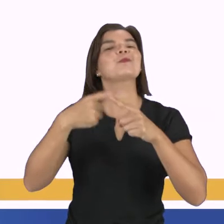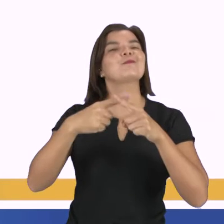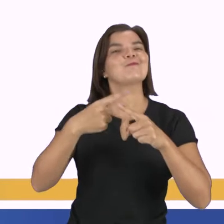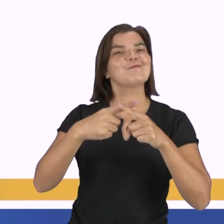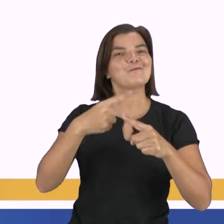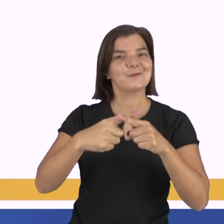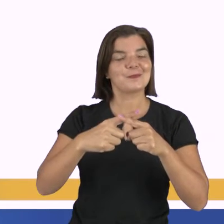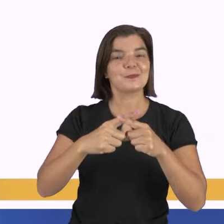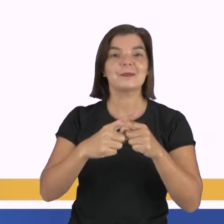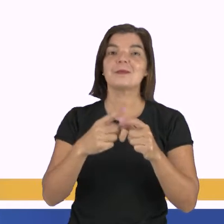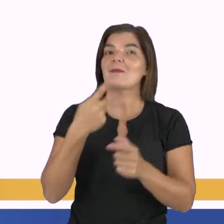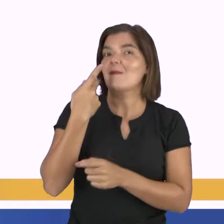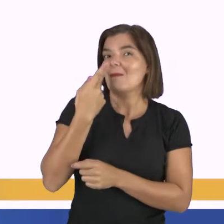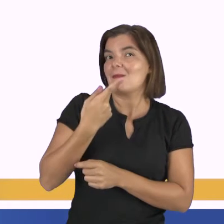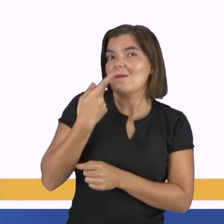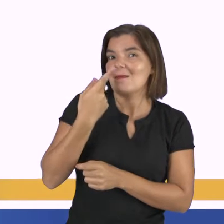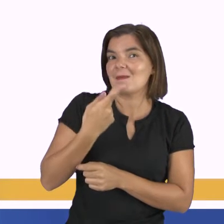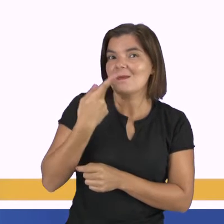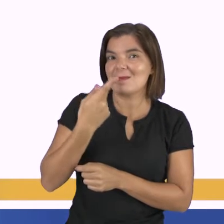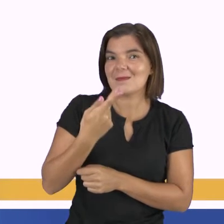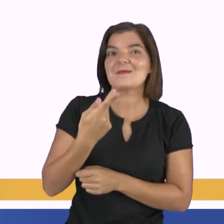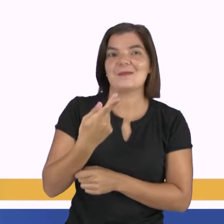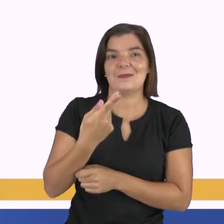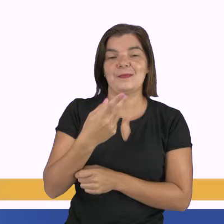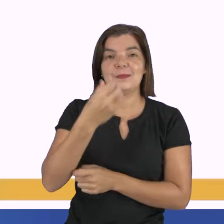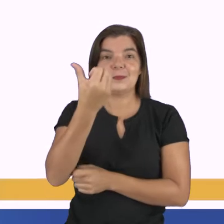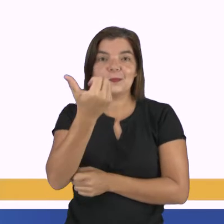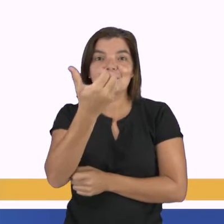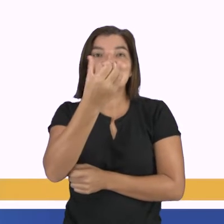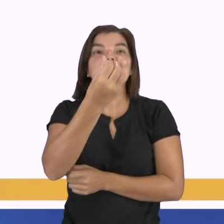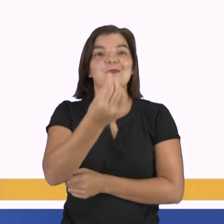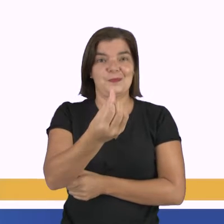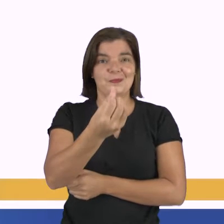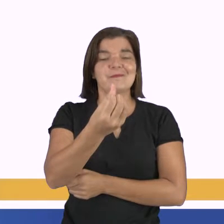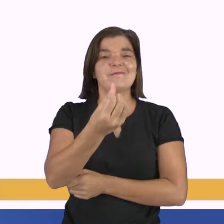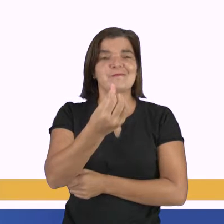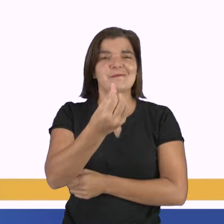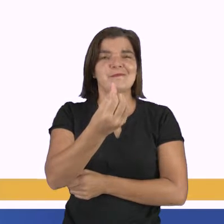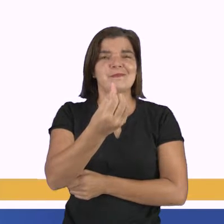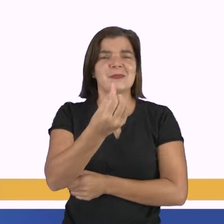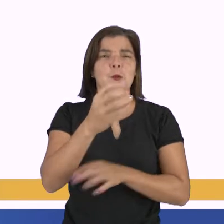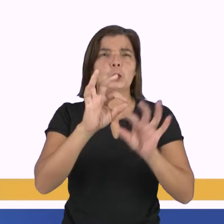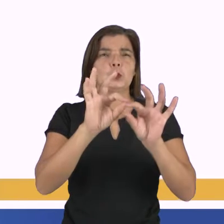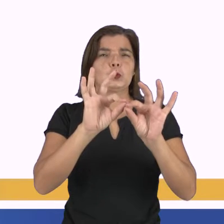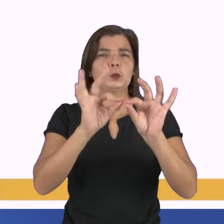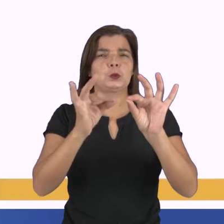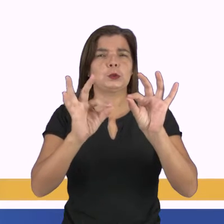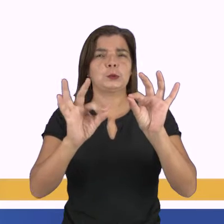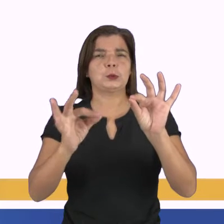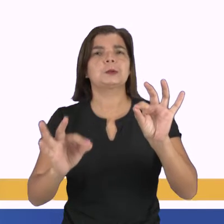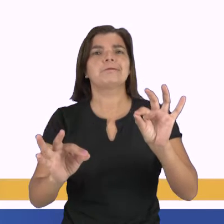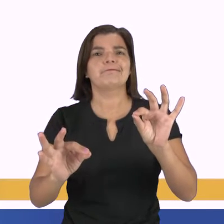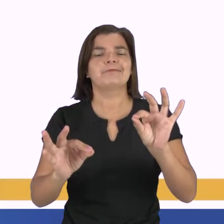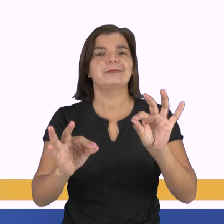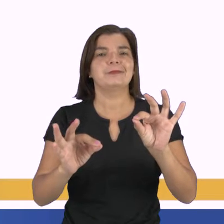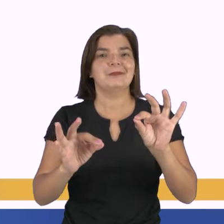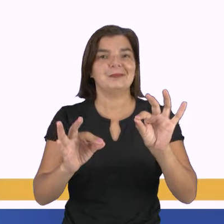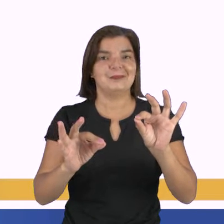quê? Porque a pronúncia, olha só, do 16 é uma pronúncia um pouco mais extensa, certo? Olha